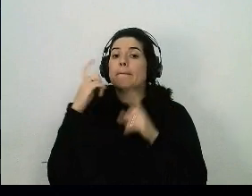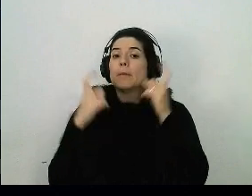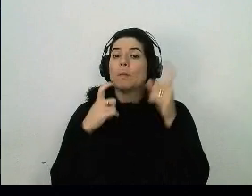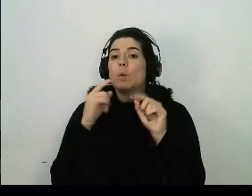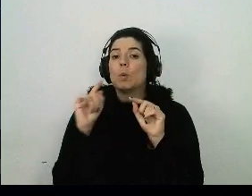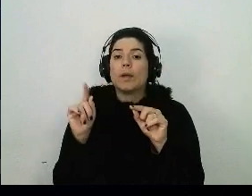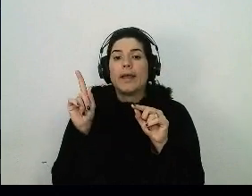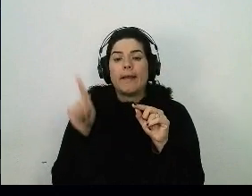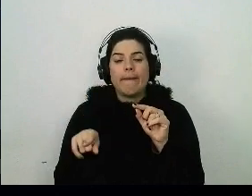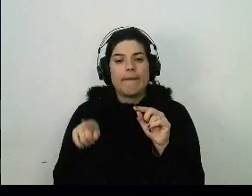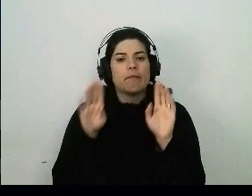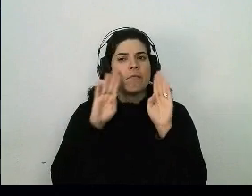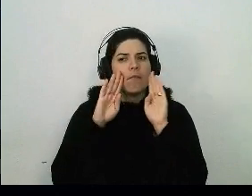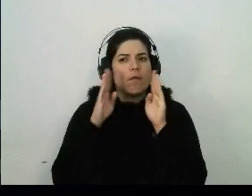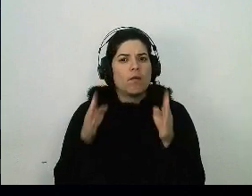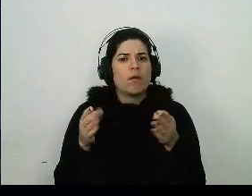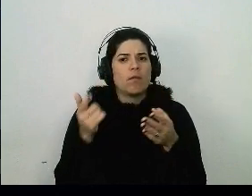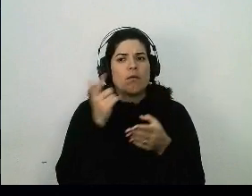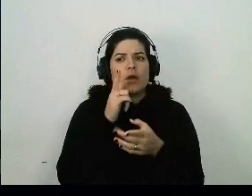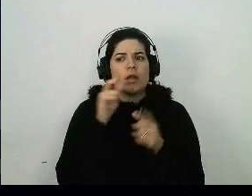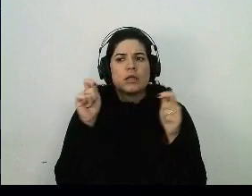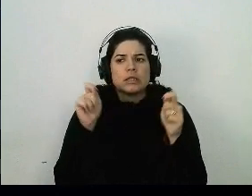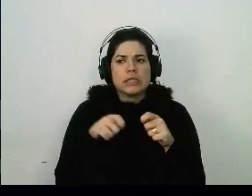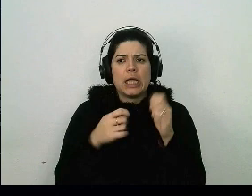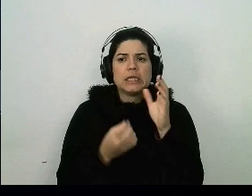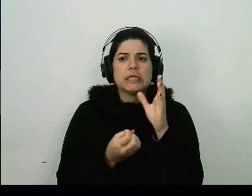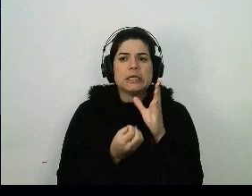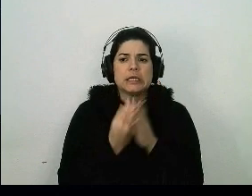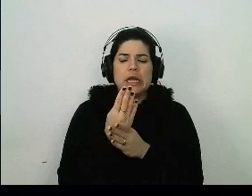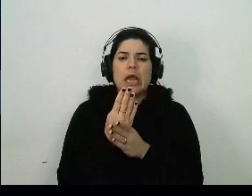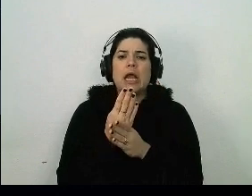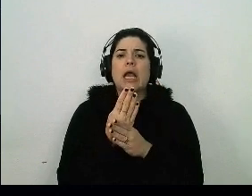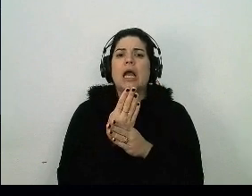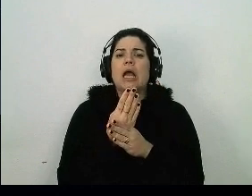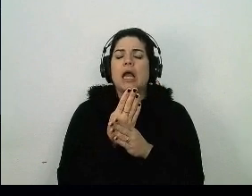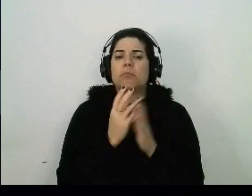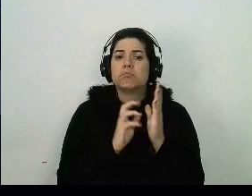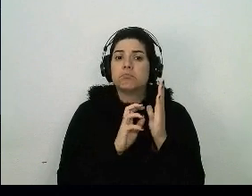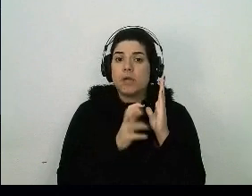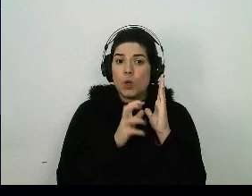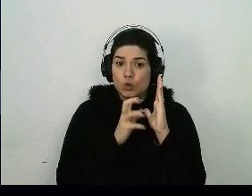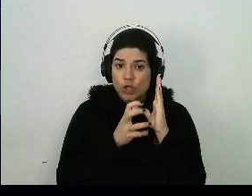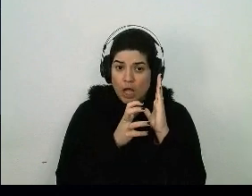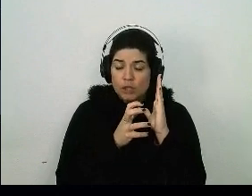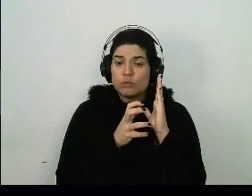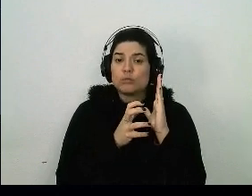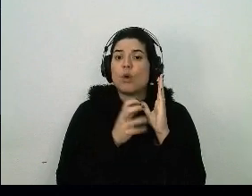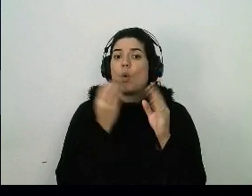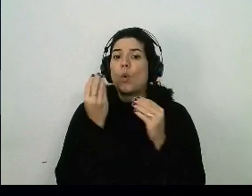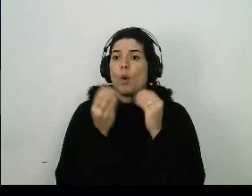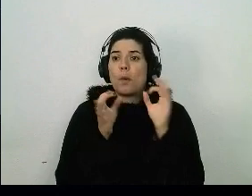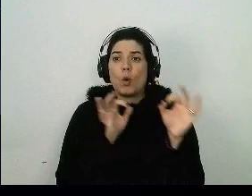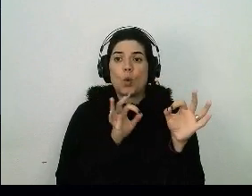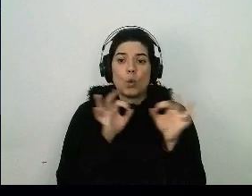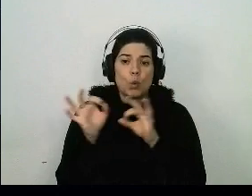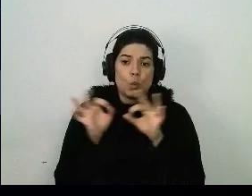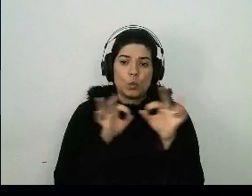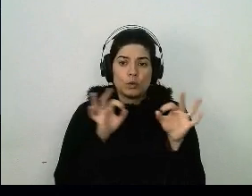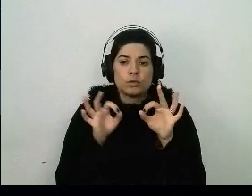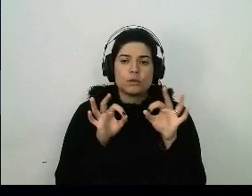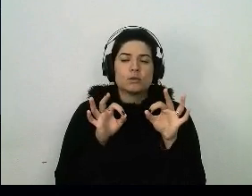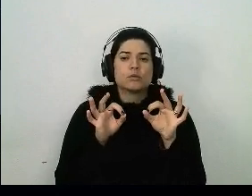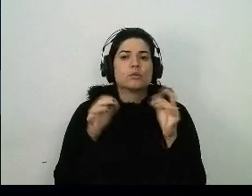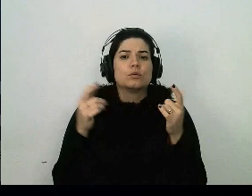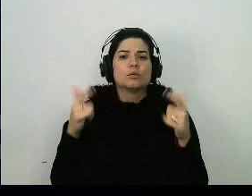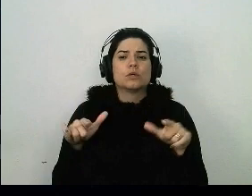de como a gente vai construir, por exemplo, o nosso banco de dados, como é que a gente vai construir os nossos containers de